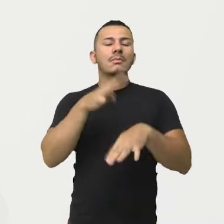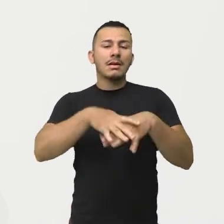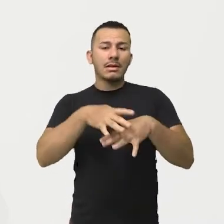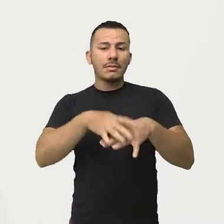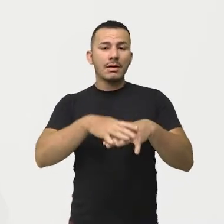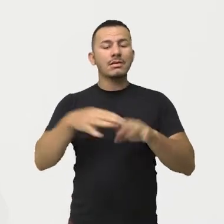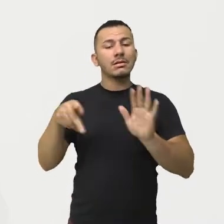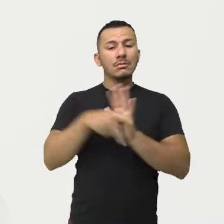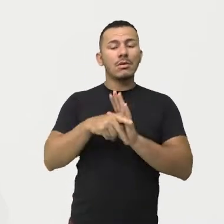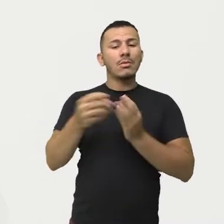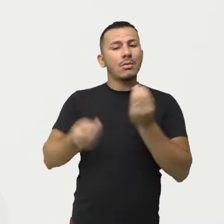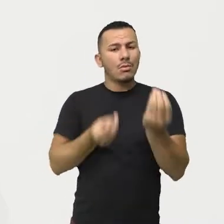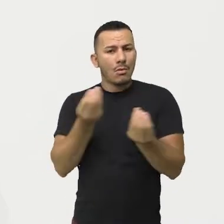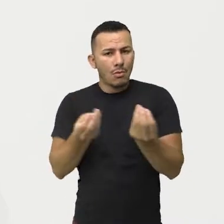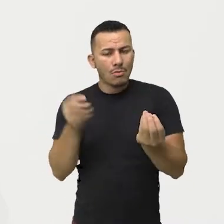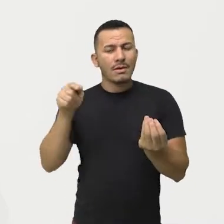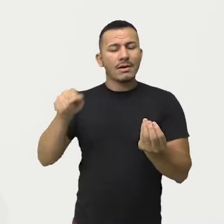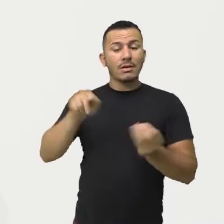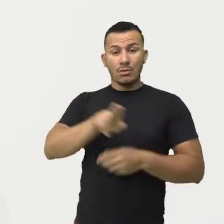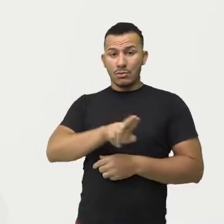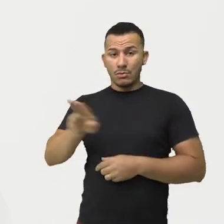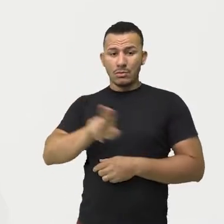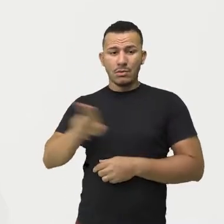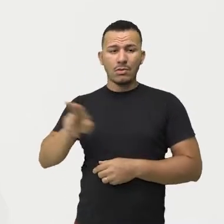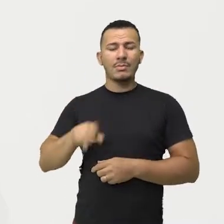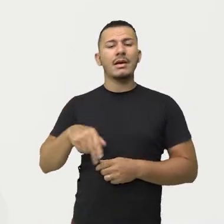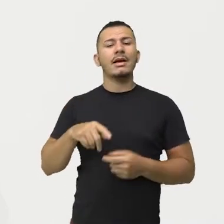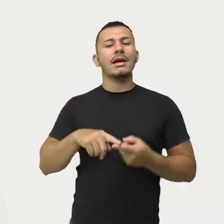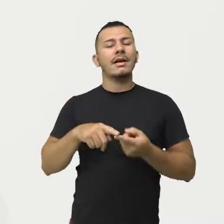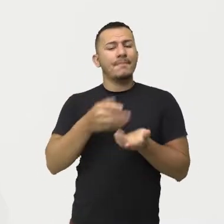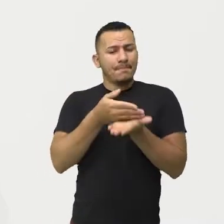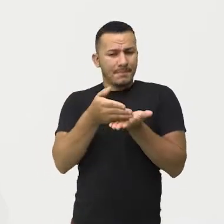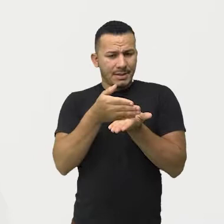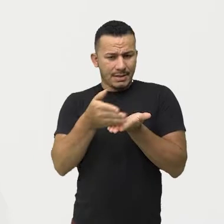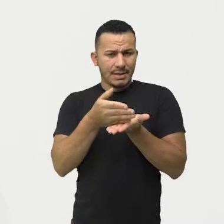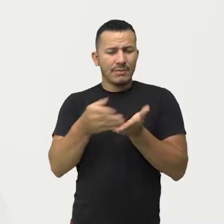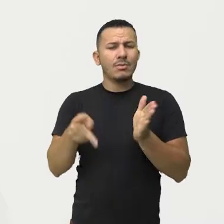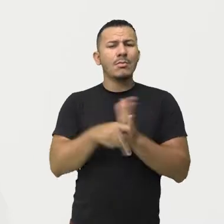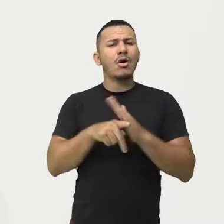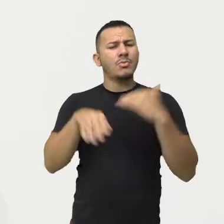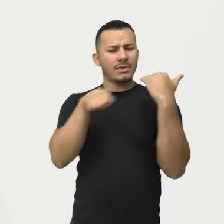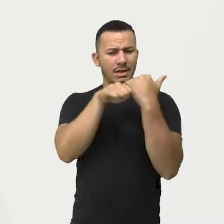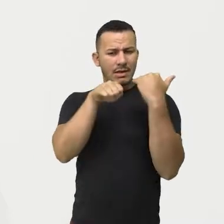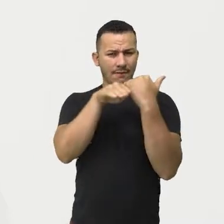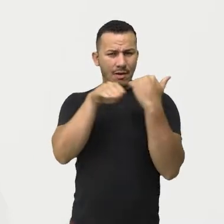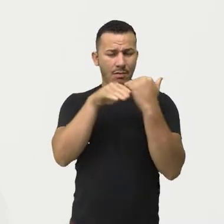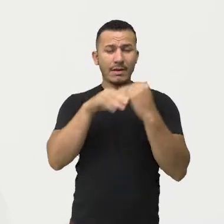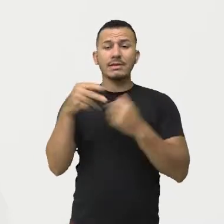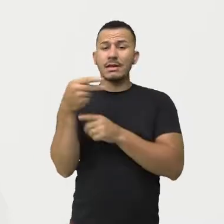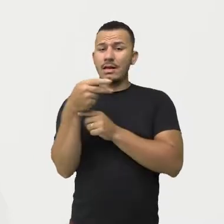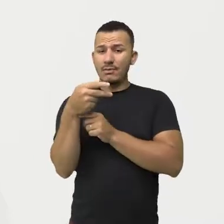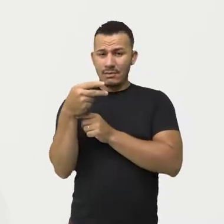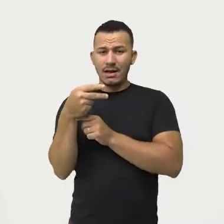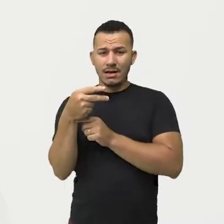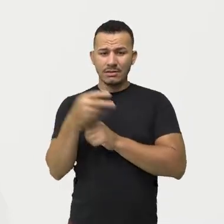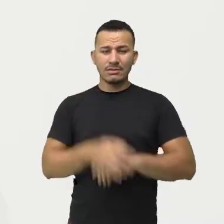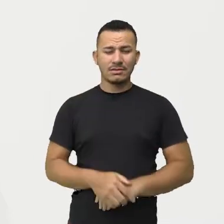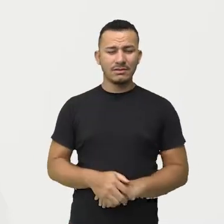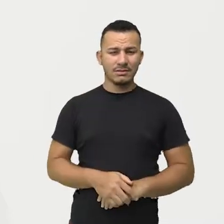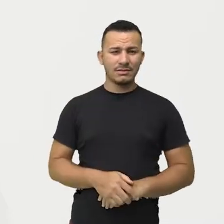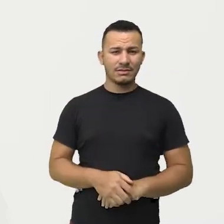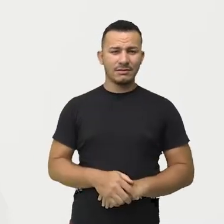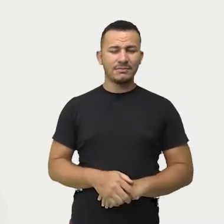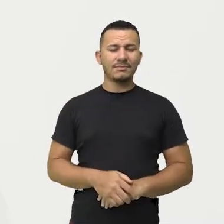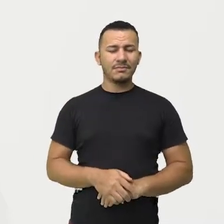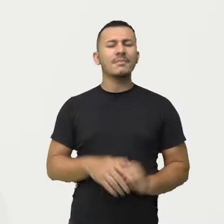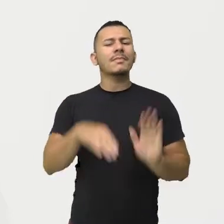questão dos que nós chamamos de princípios de equivalência da igualdade. E quem